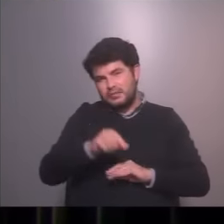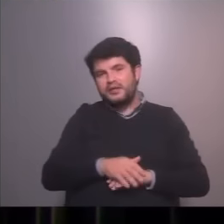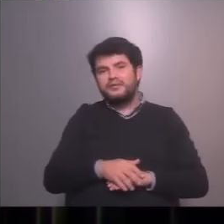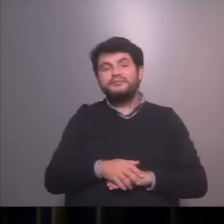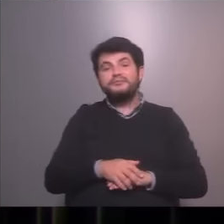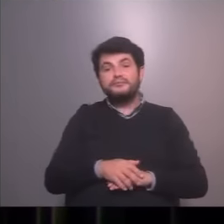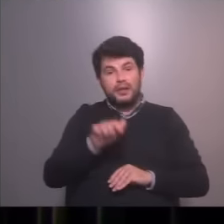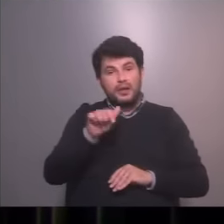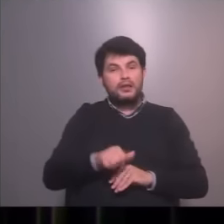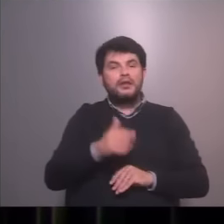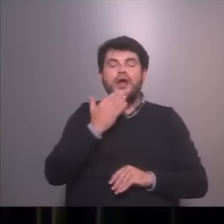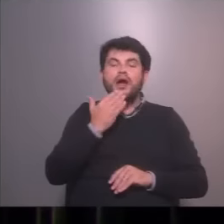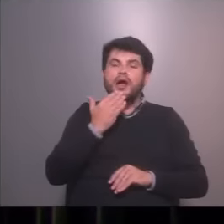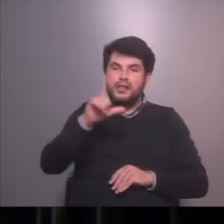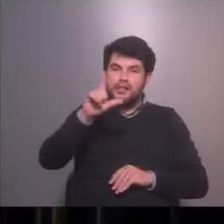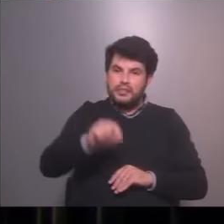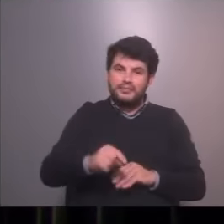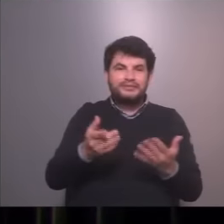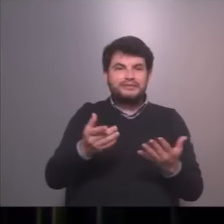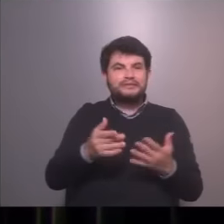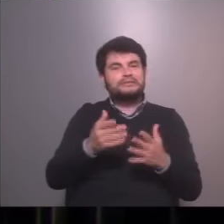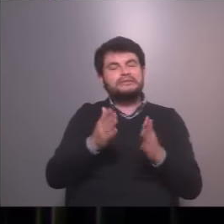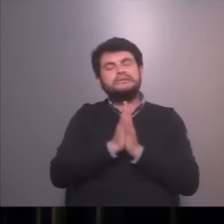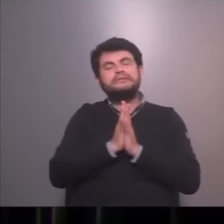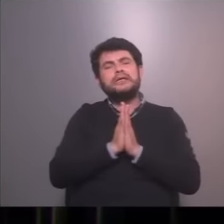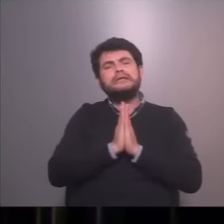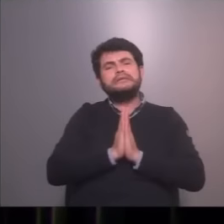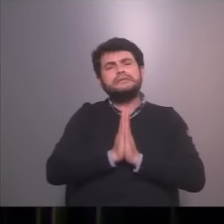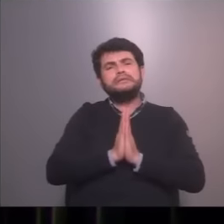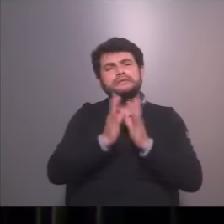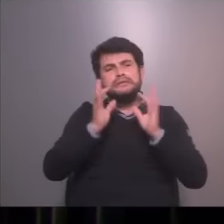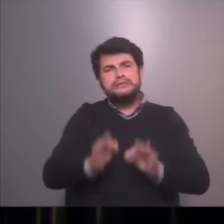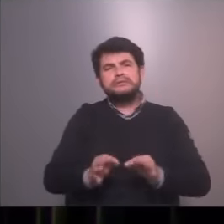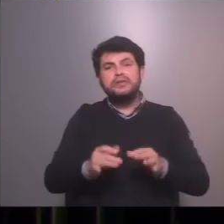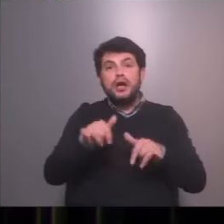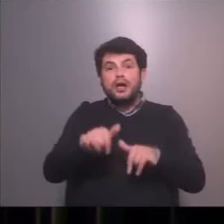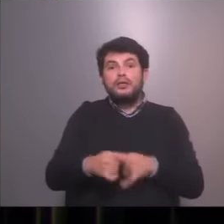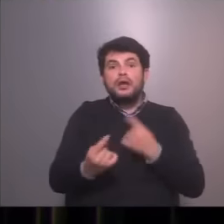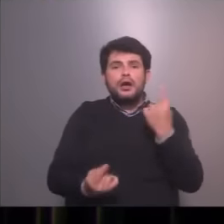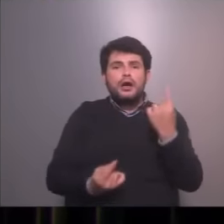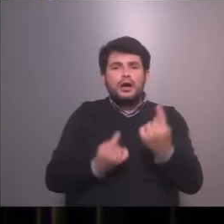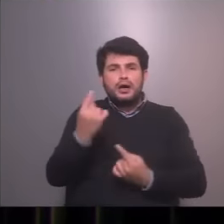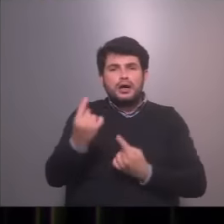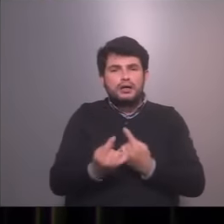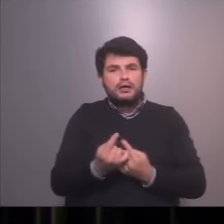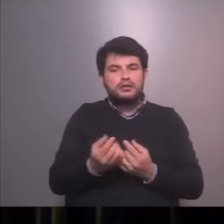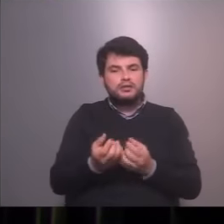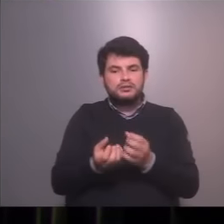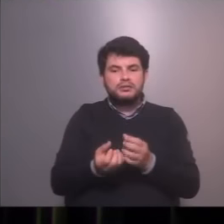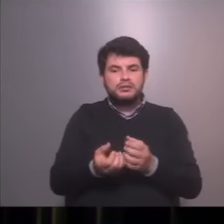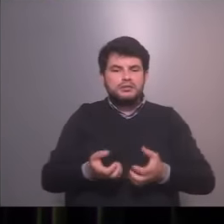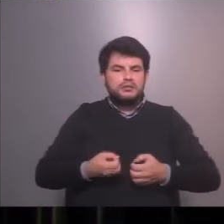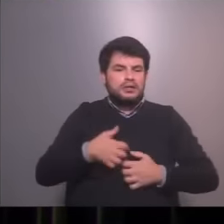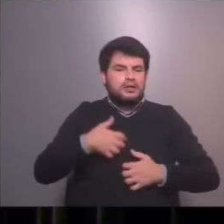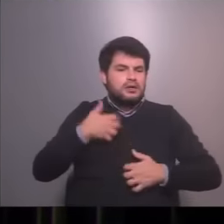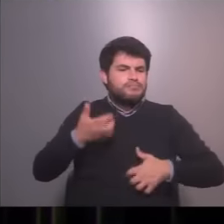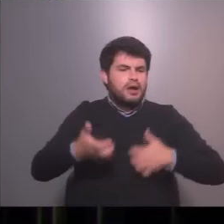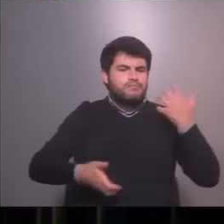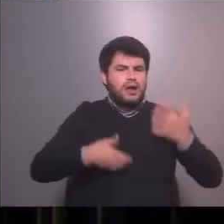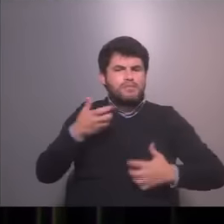as maiores alegrias, mas também as maiores dores. Aqui se agradece e aqui